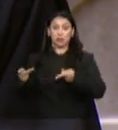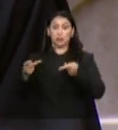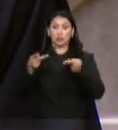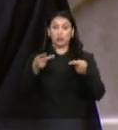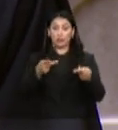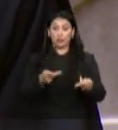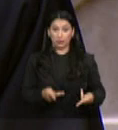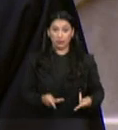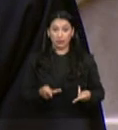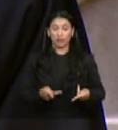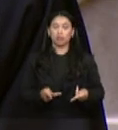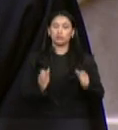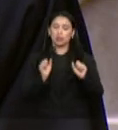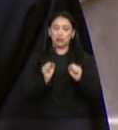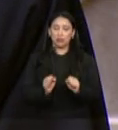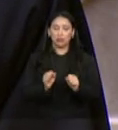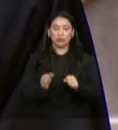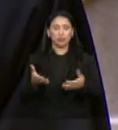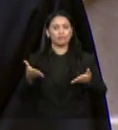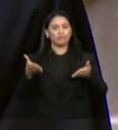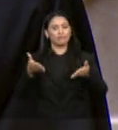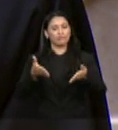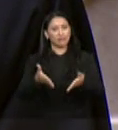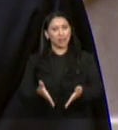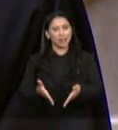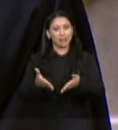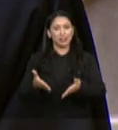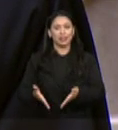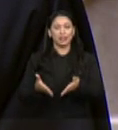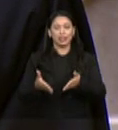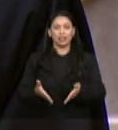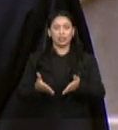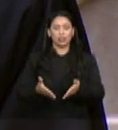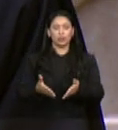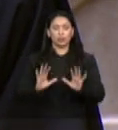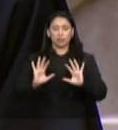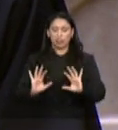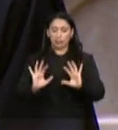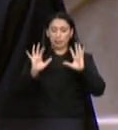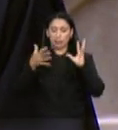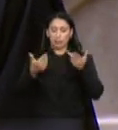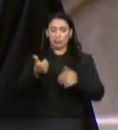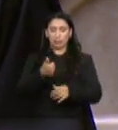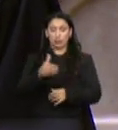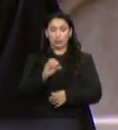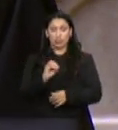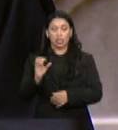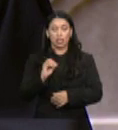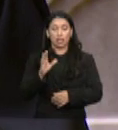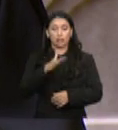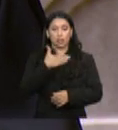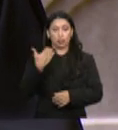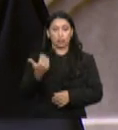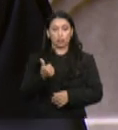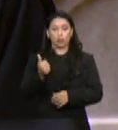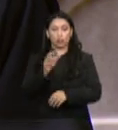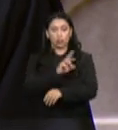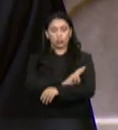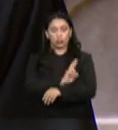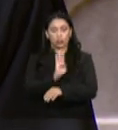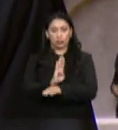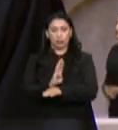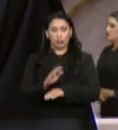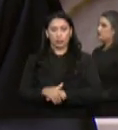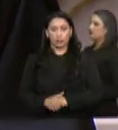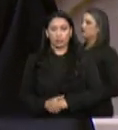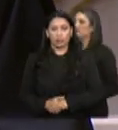para que pudesse hoje prestar as devidas homenagens ao centenário de falecimento de Rui Barbosa honra-me representar